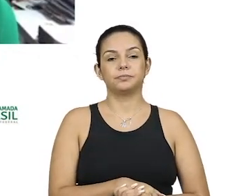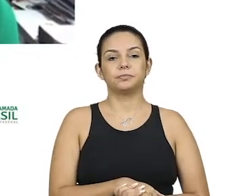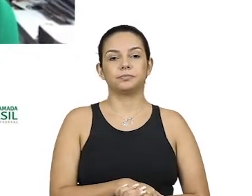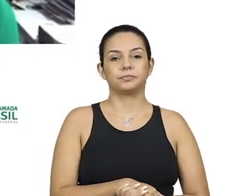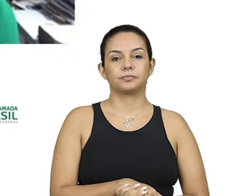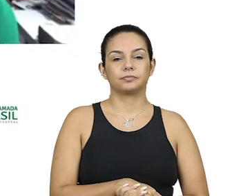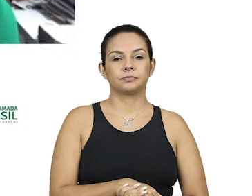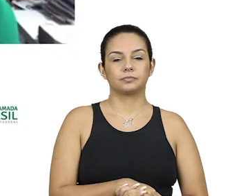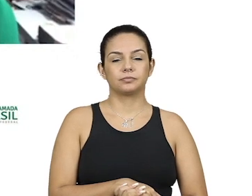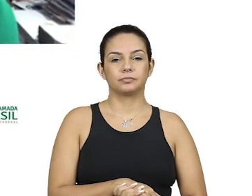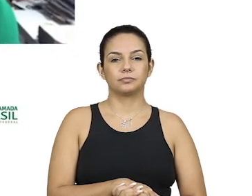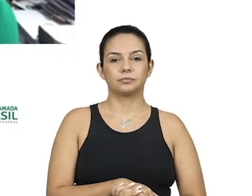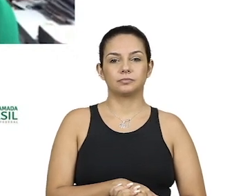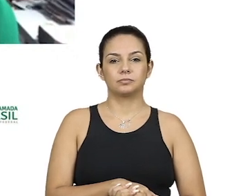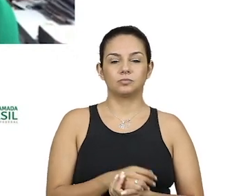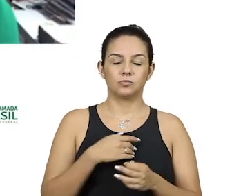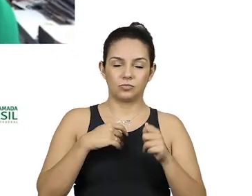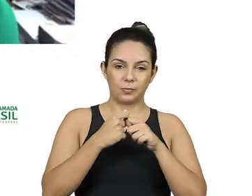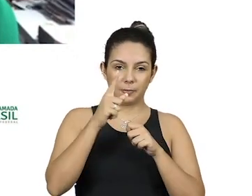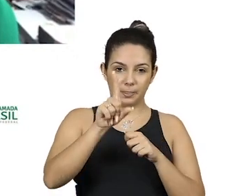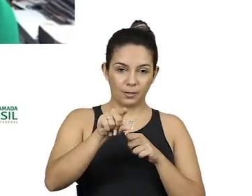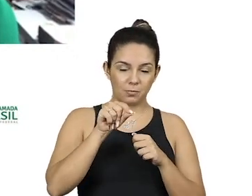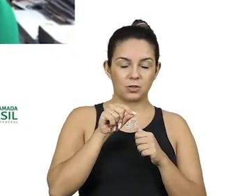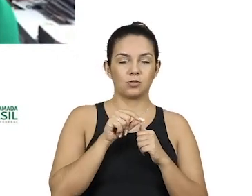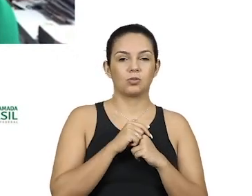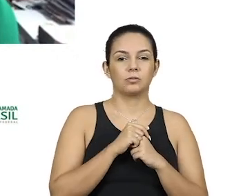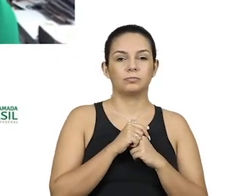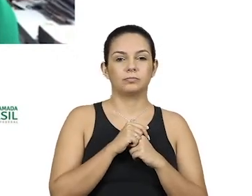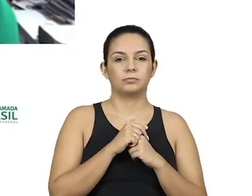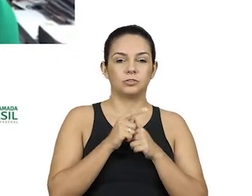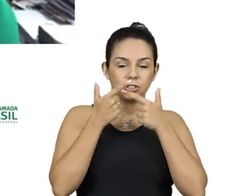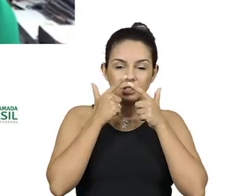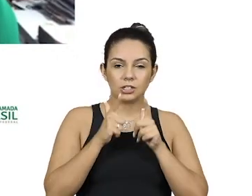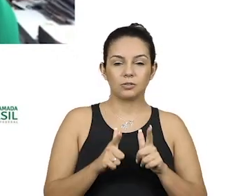Então, eu fiz uma escolha de linguagem